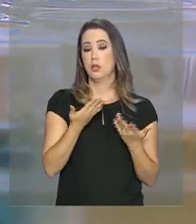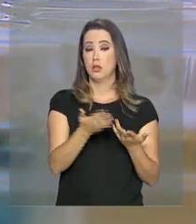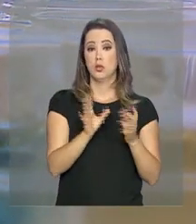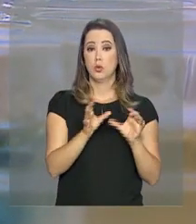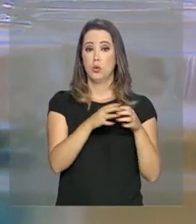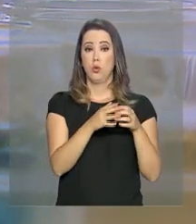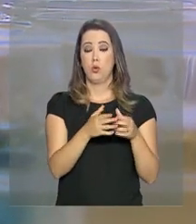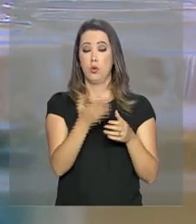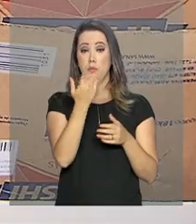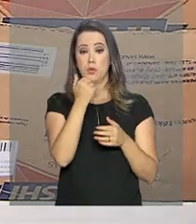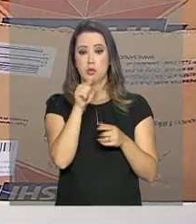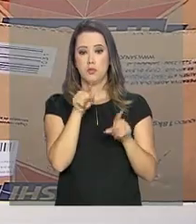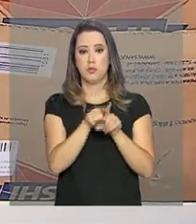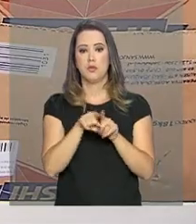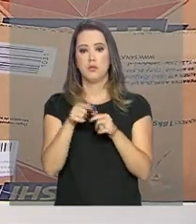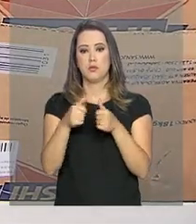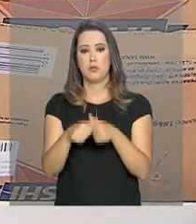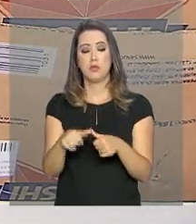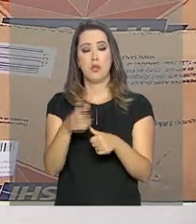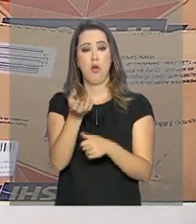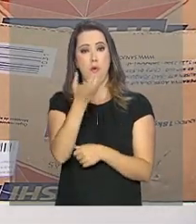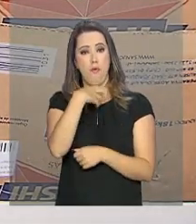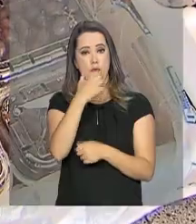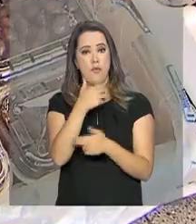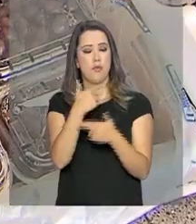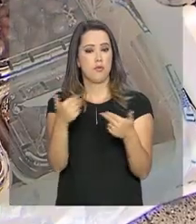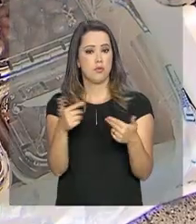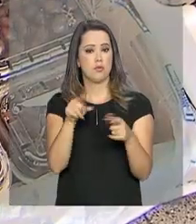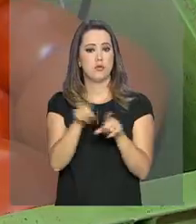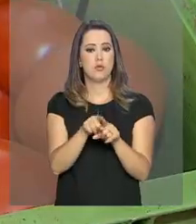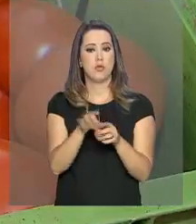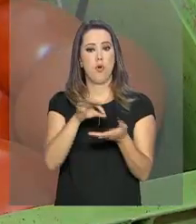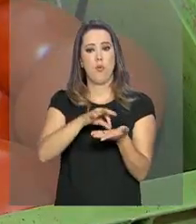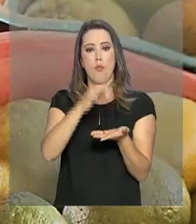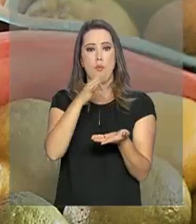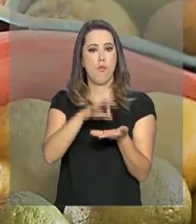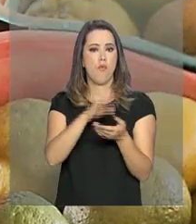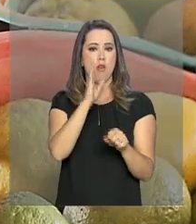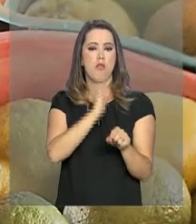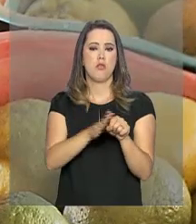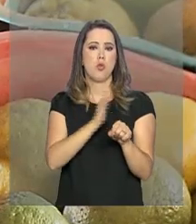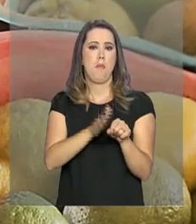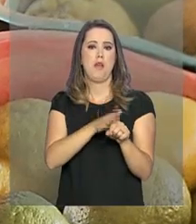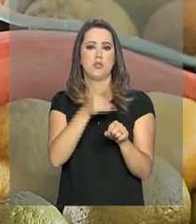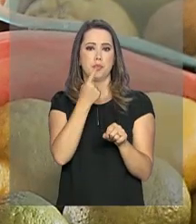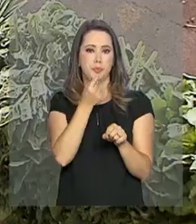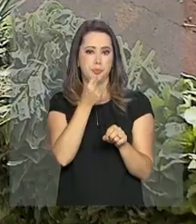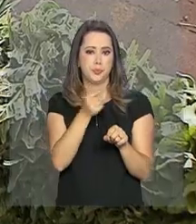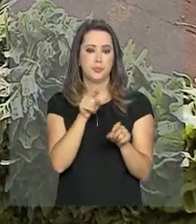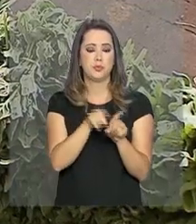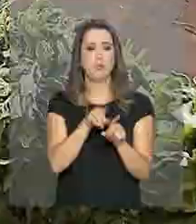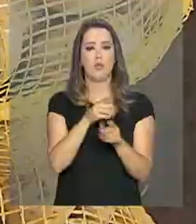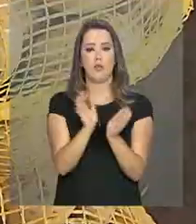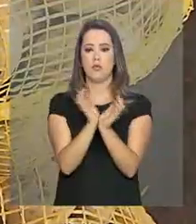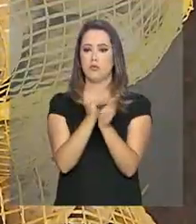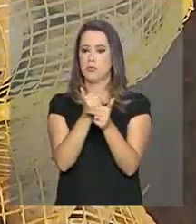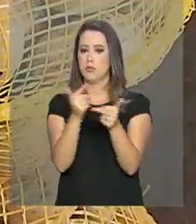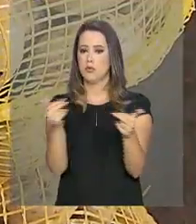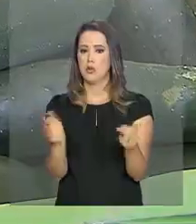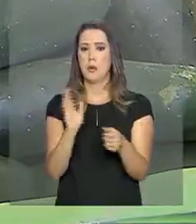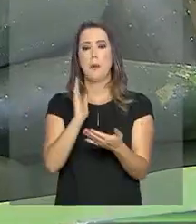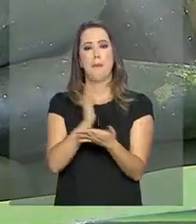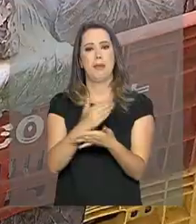de alimentos monitorados estão frutas como a maçã a uva eo tomate além de verduras legumes e hortaliças como